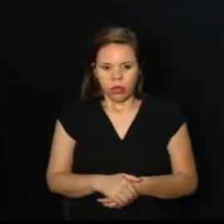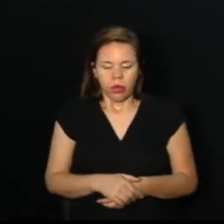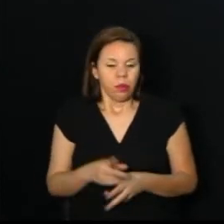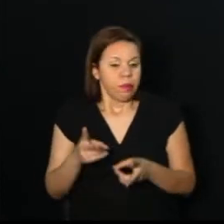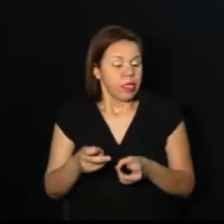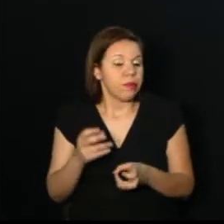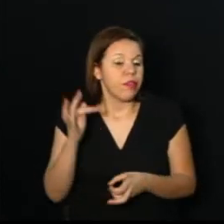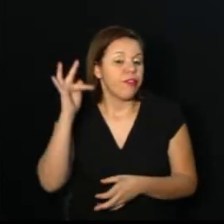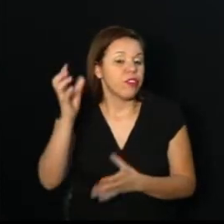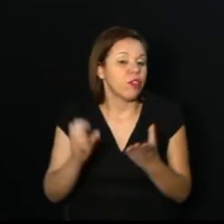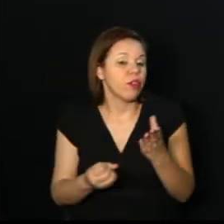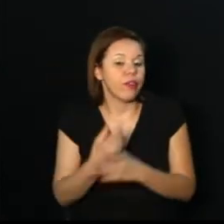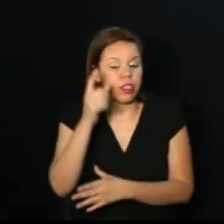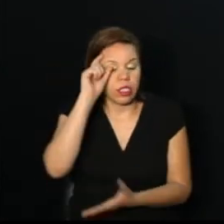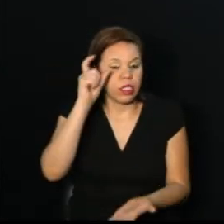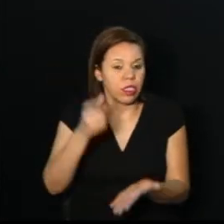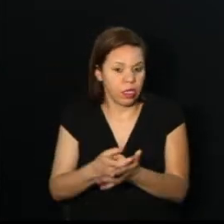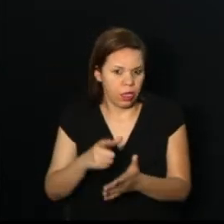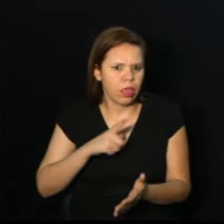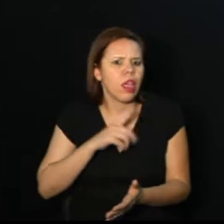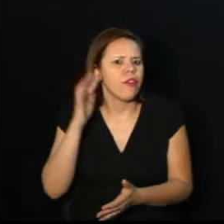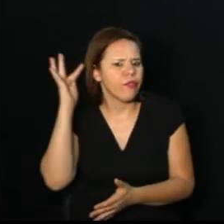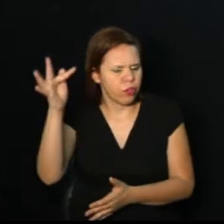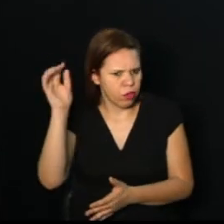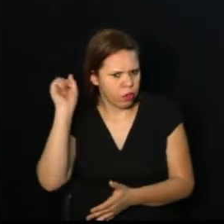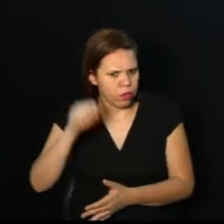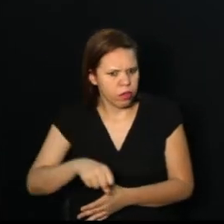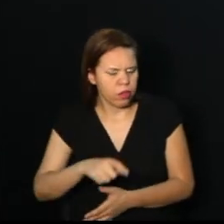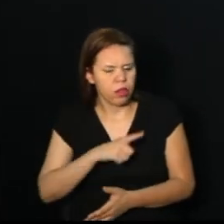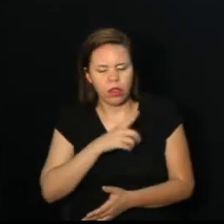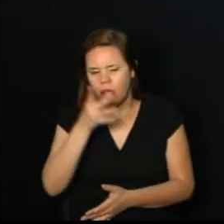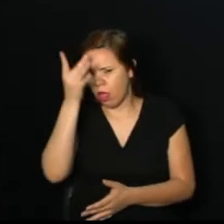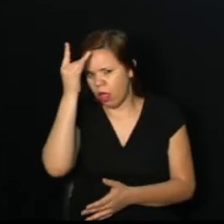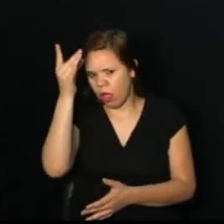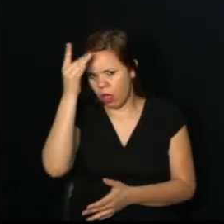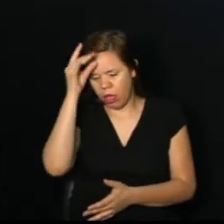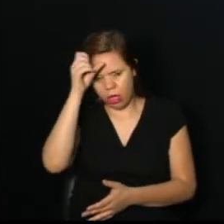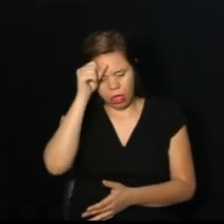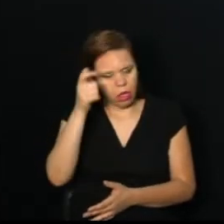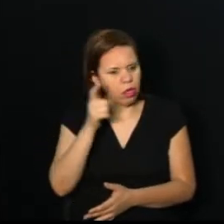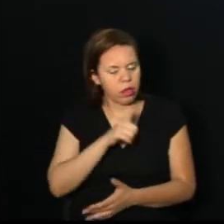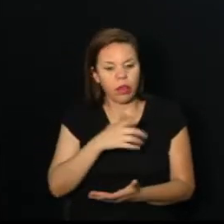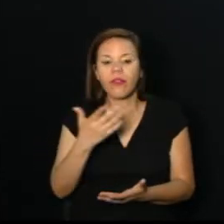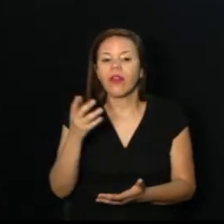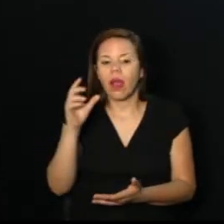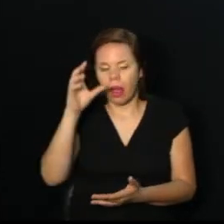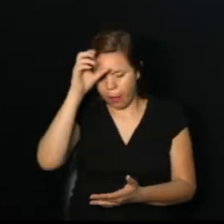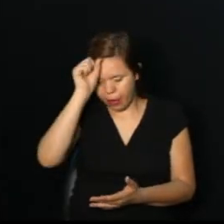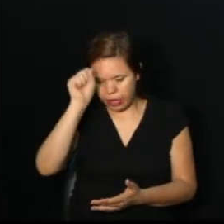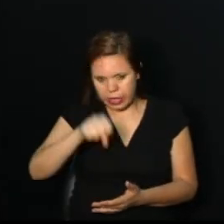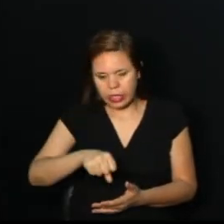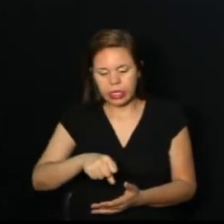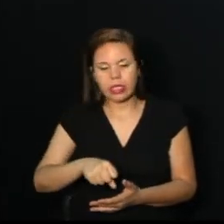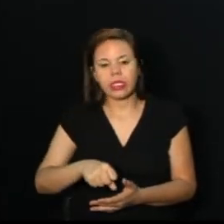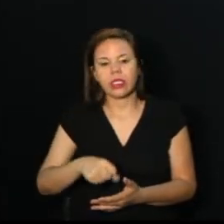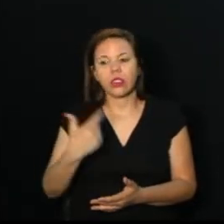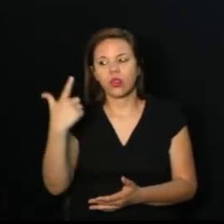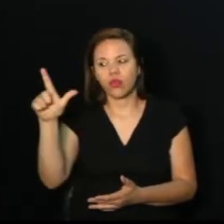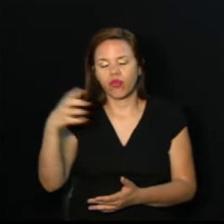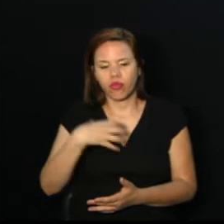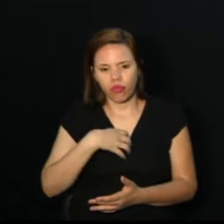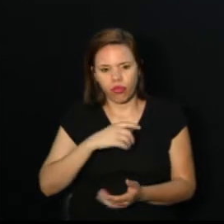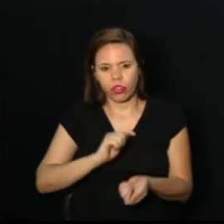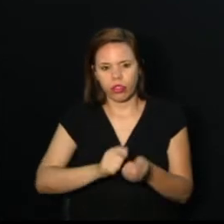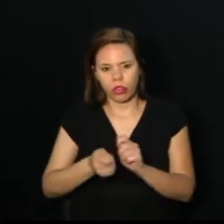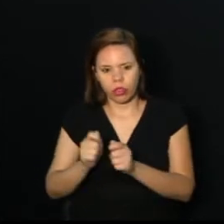futuro. Disléxicos têm futuro. Não aprendem, não vão aprender de outra